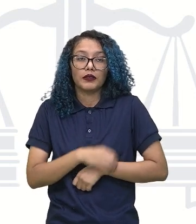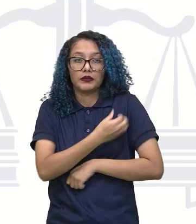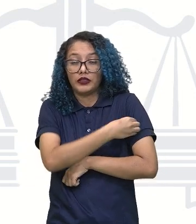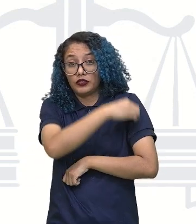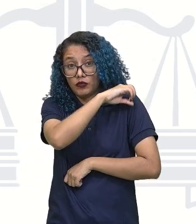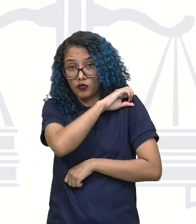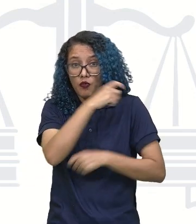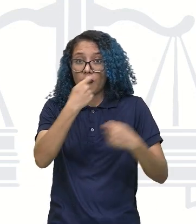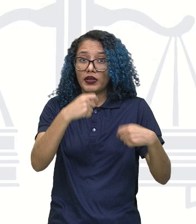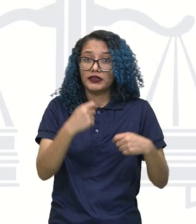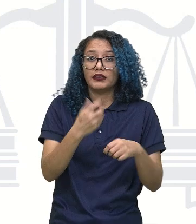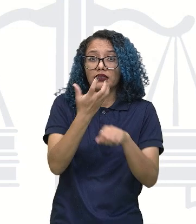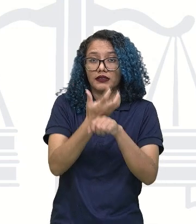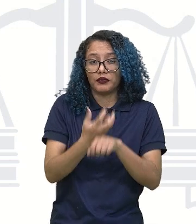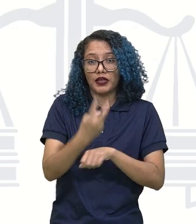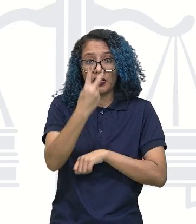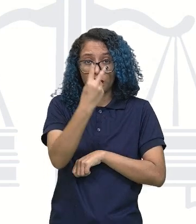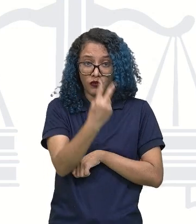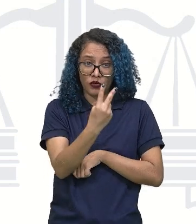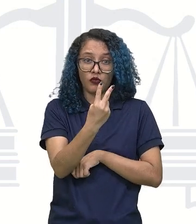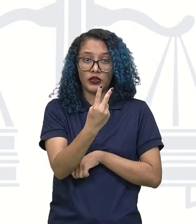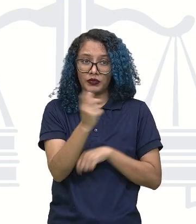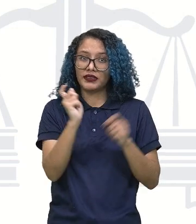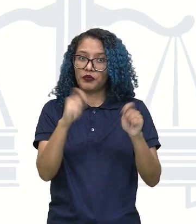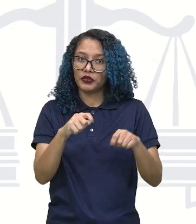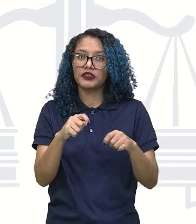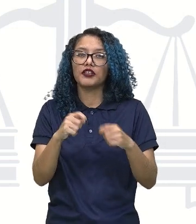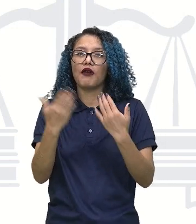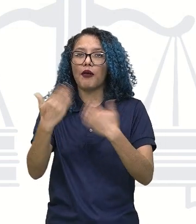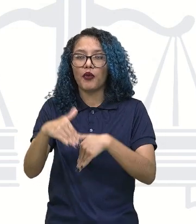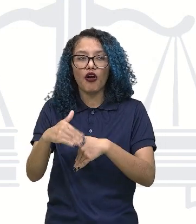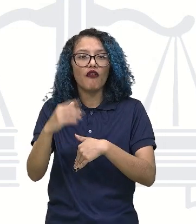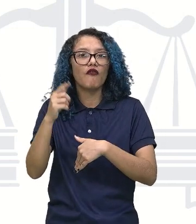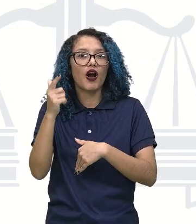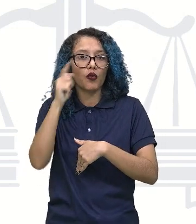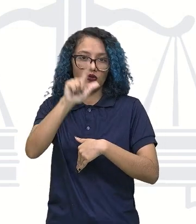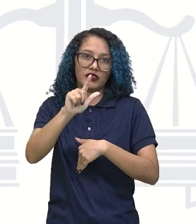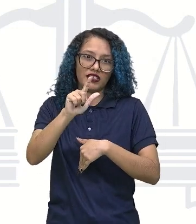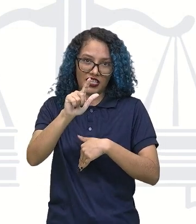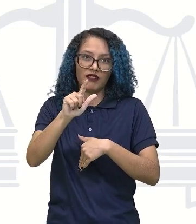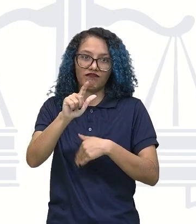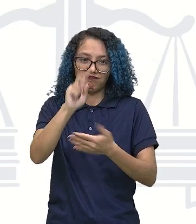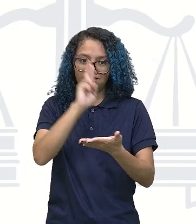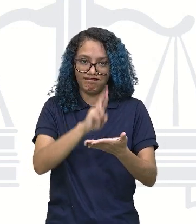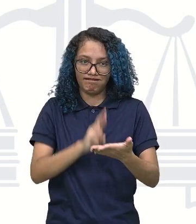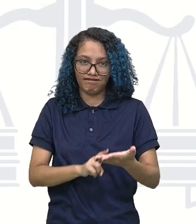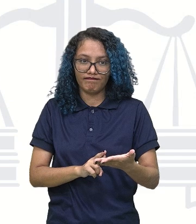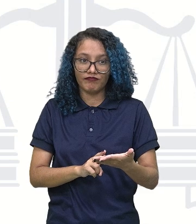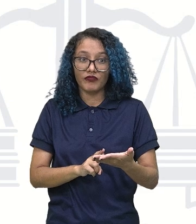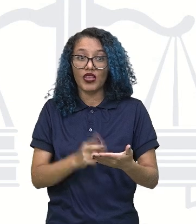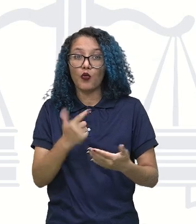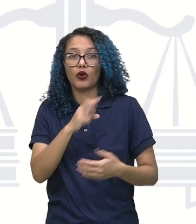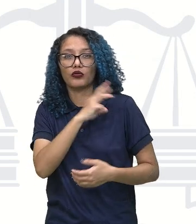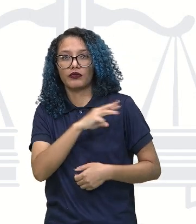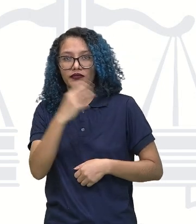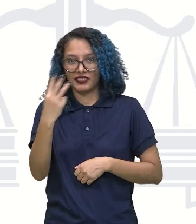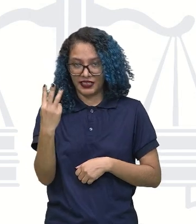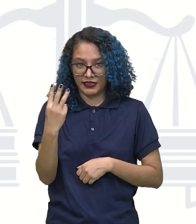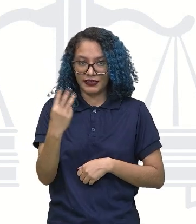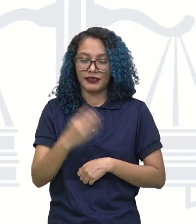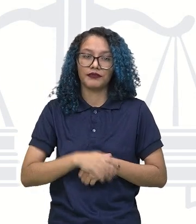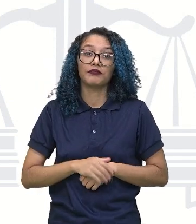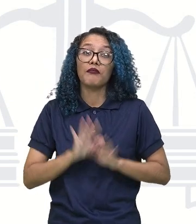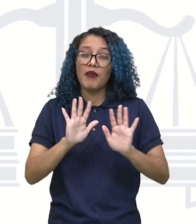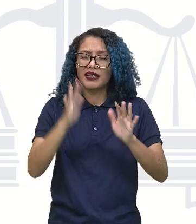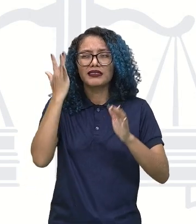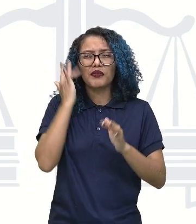curriculares para entrar na avaliação de progressão. E no ensino médio, são 3. Mas amanhã, a partir de amanhã, vai ser bem abordado